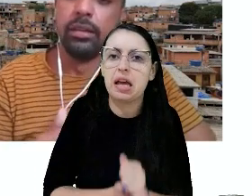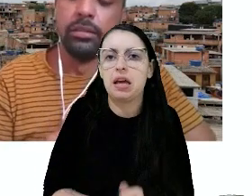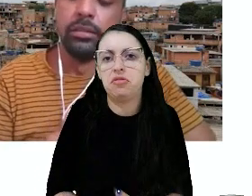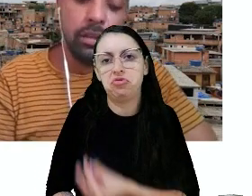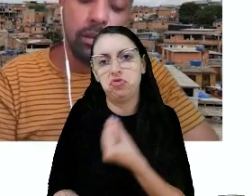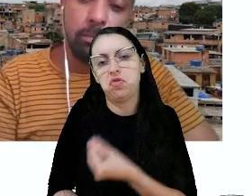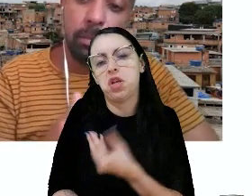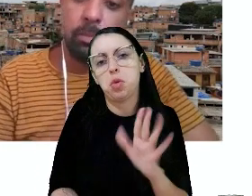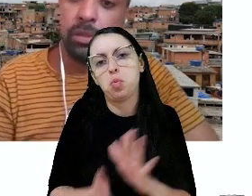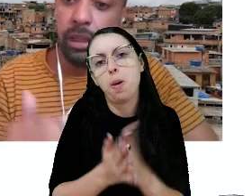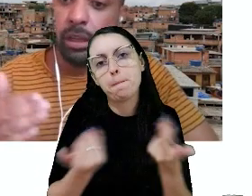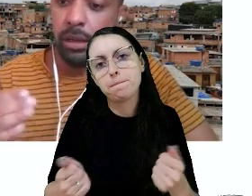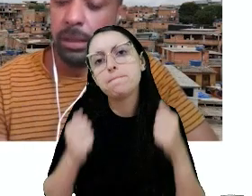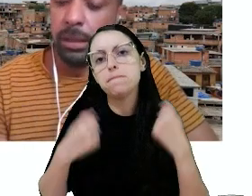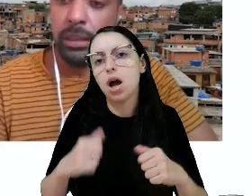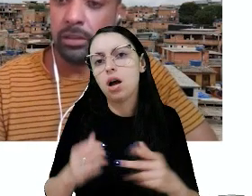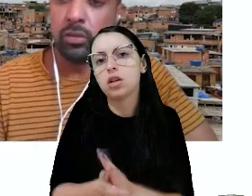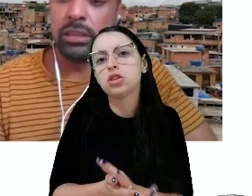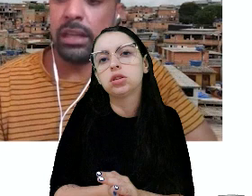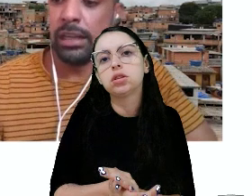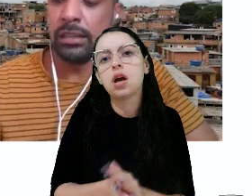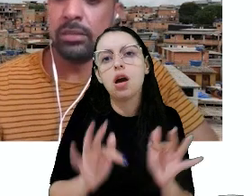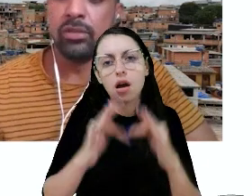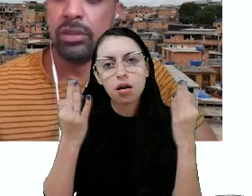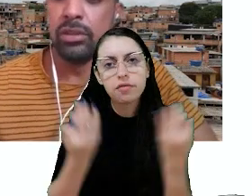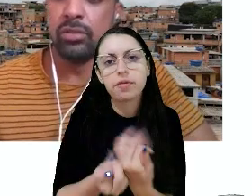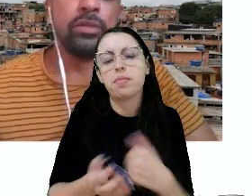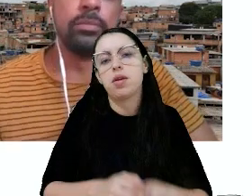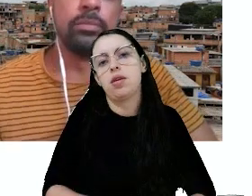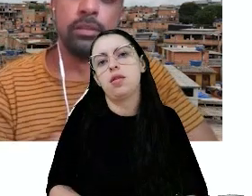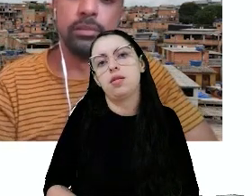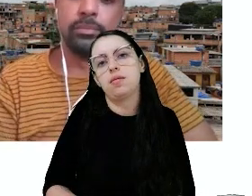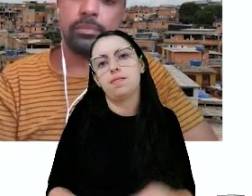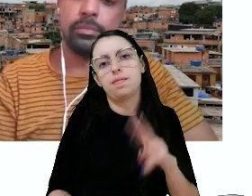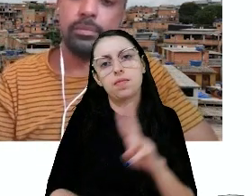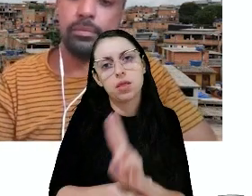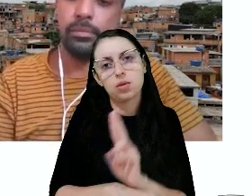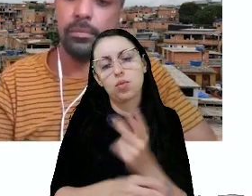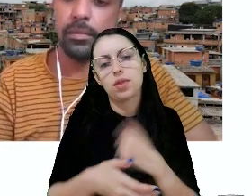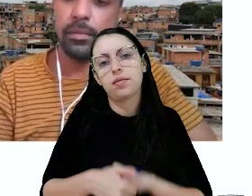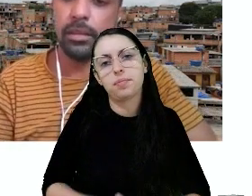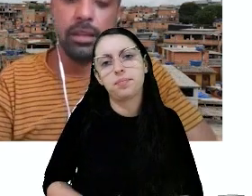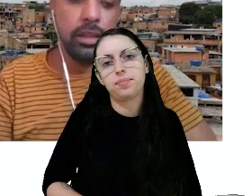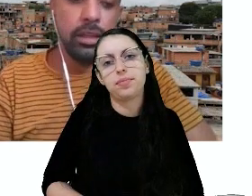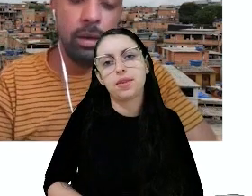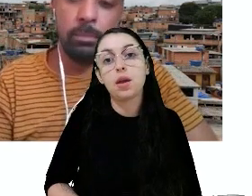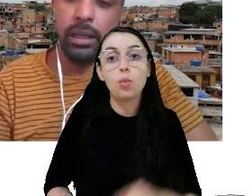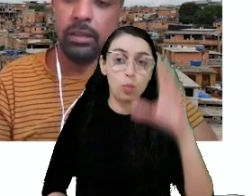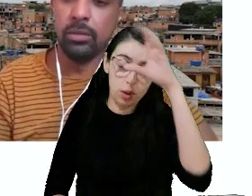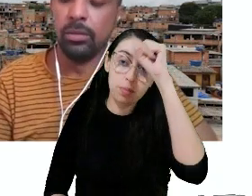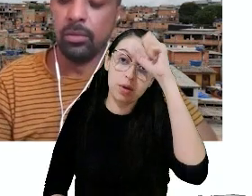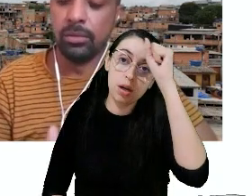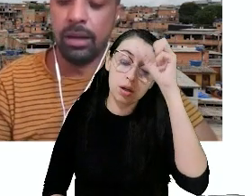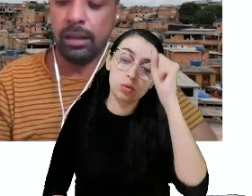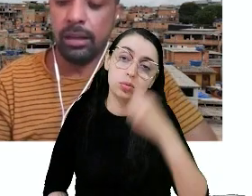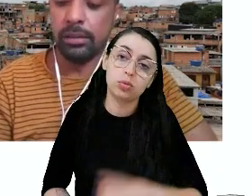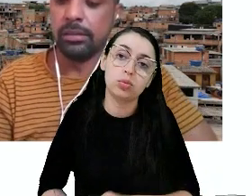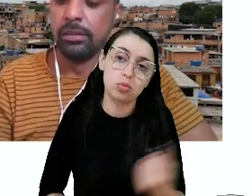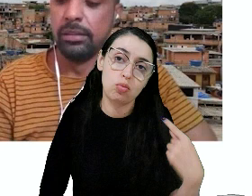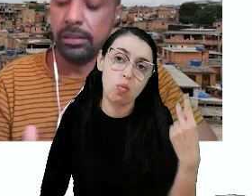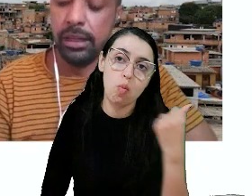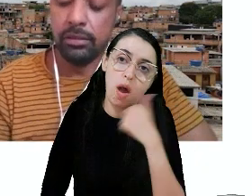podem para poder manter as suas casas, seus filhos e suas famílias. E eu aprendo